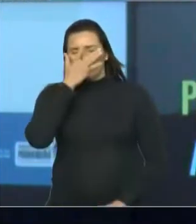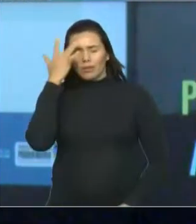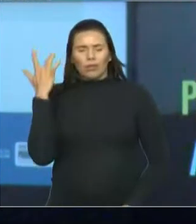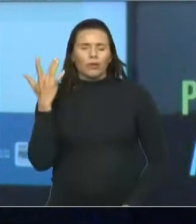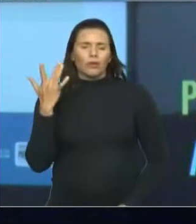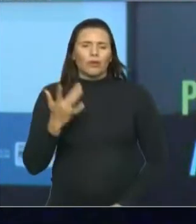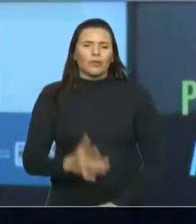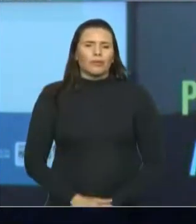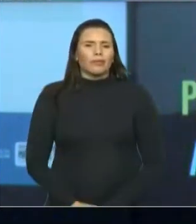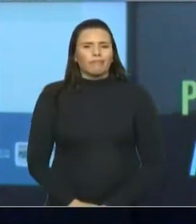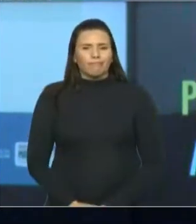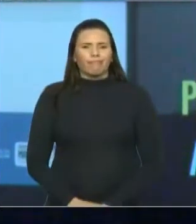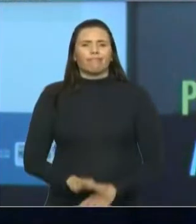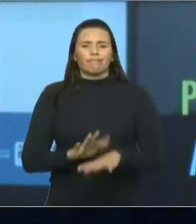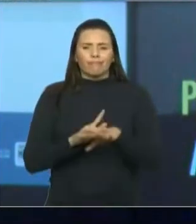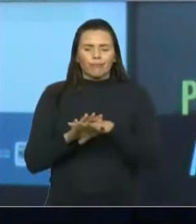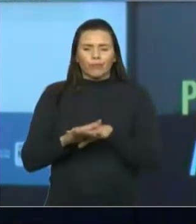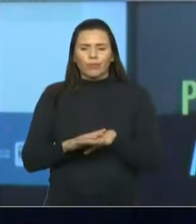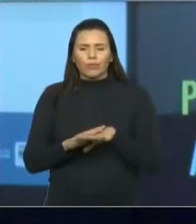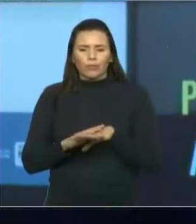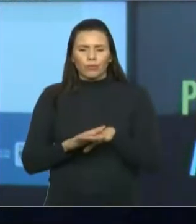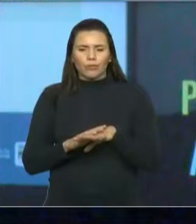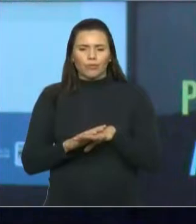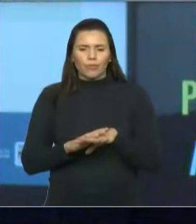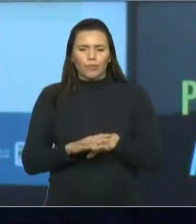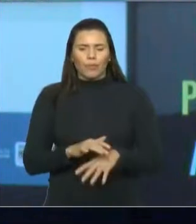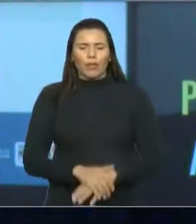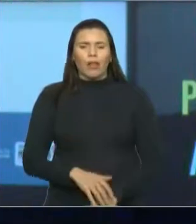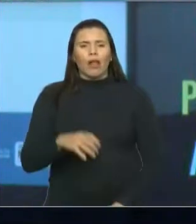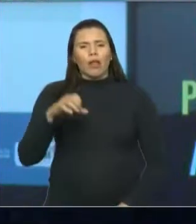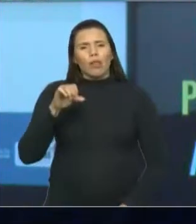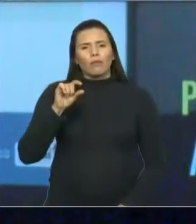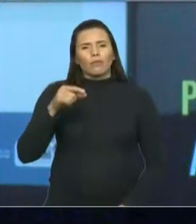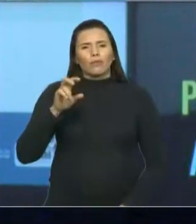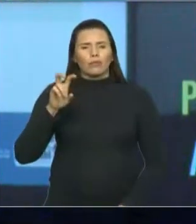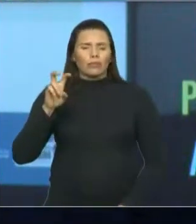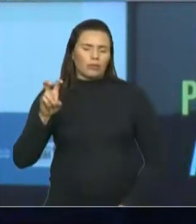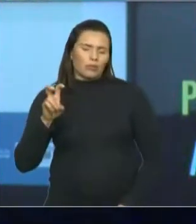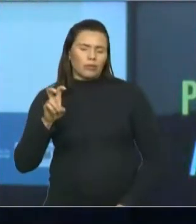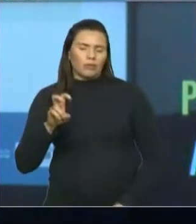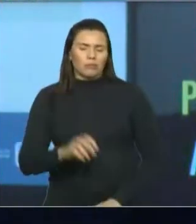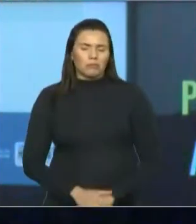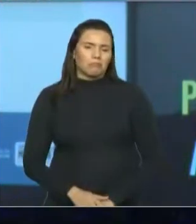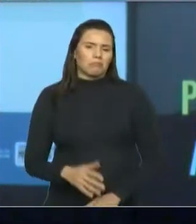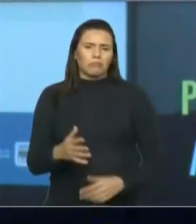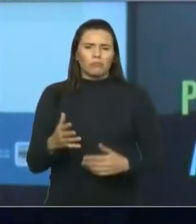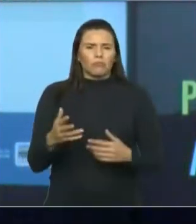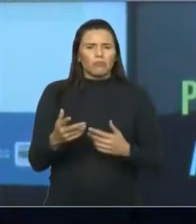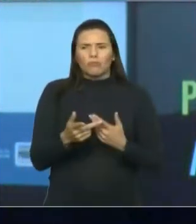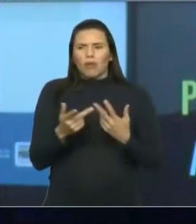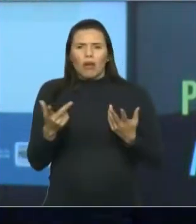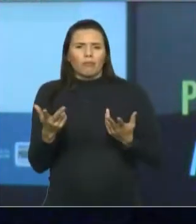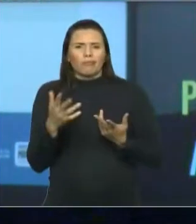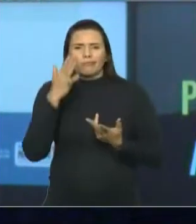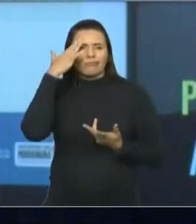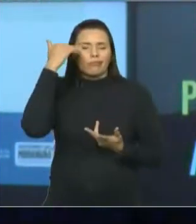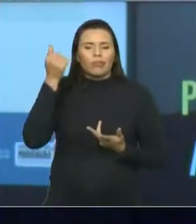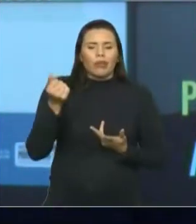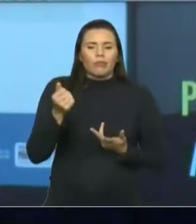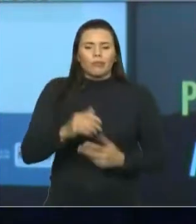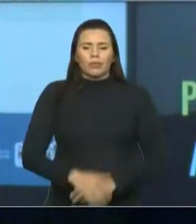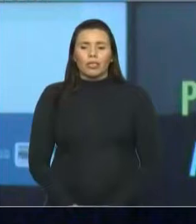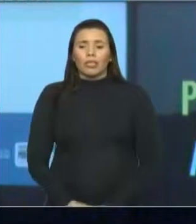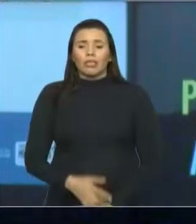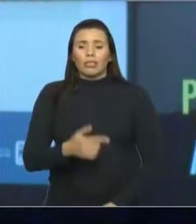concluída, 9,5% de causas externas e 77% dos nossos pacientes hoje é forte